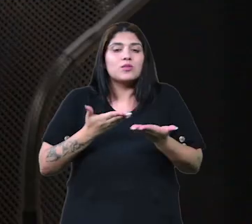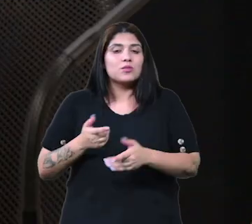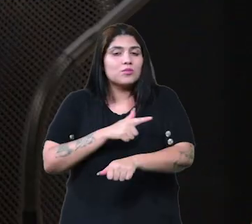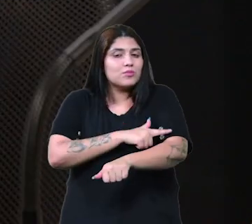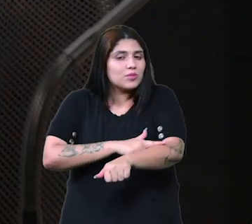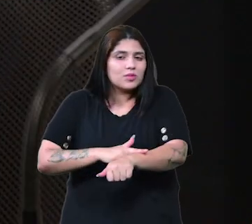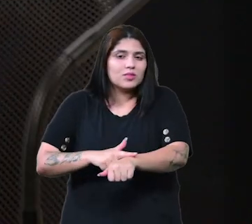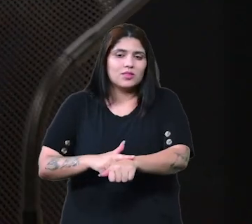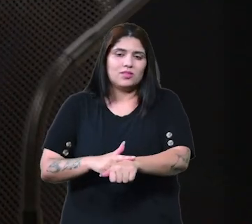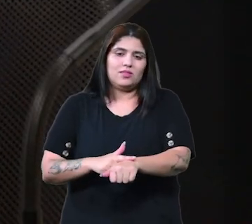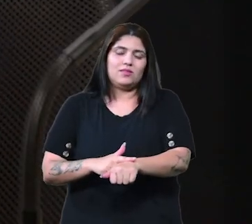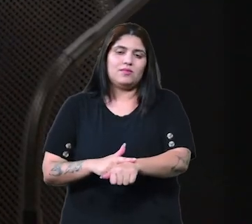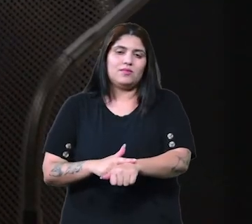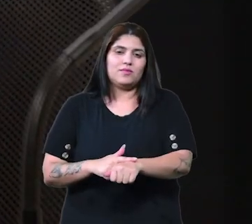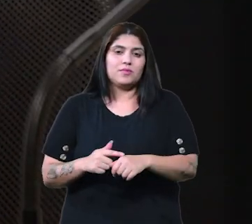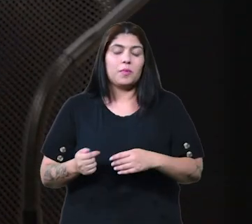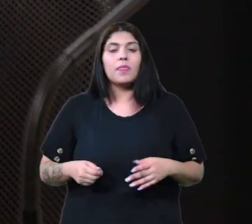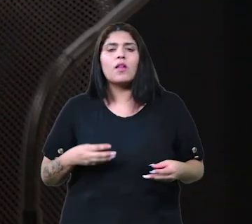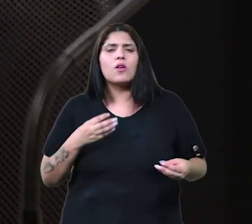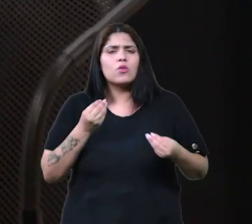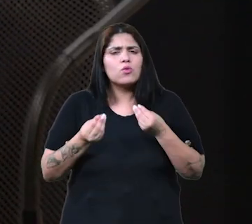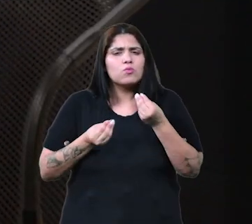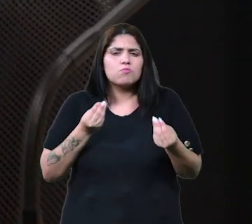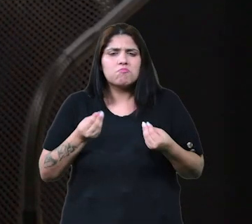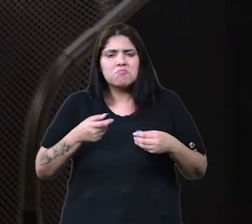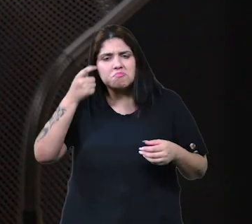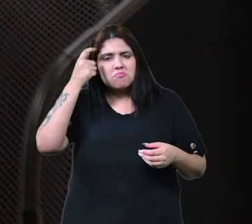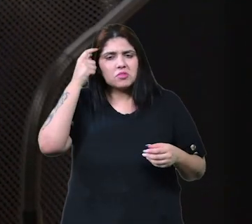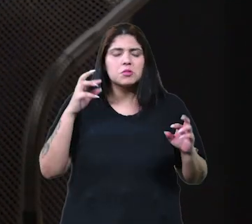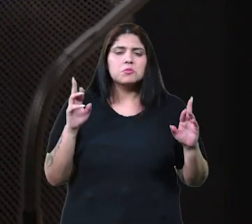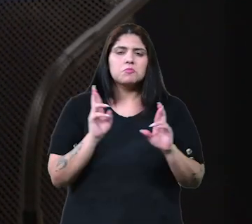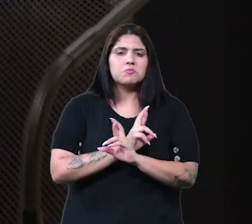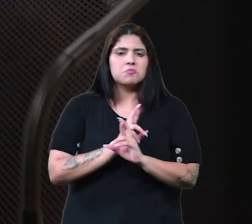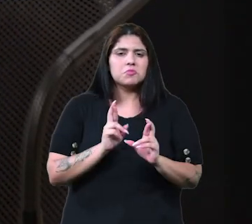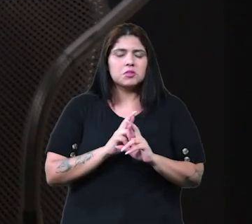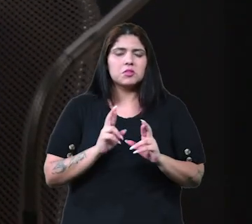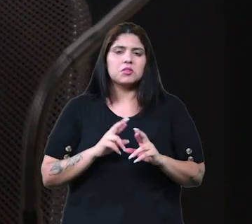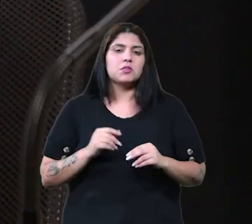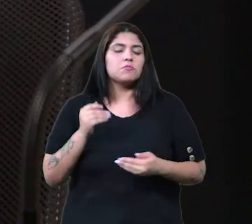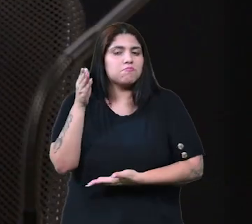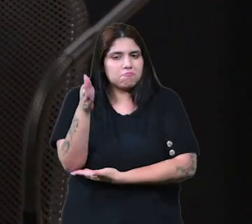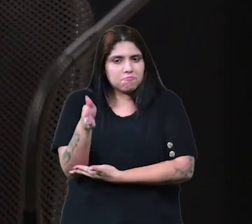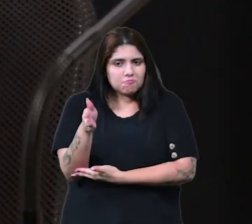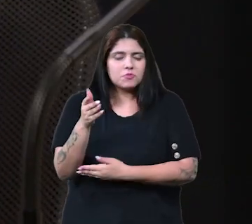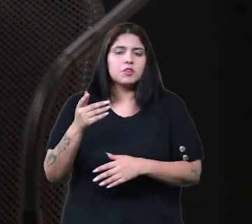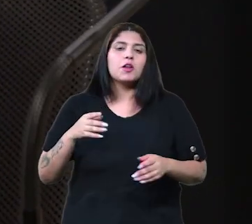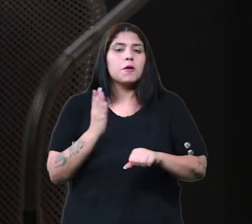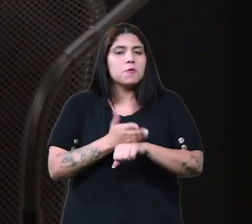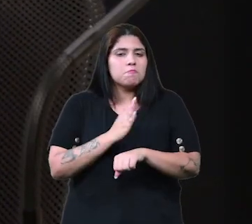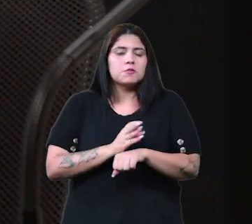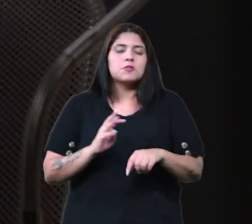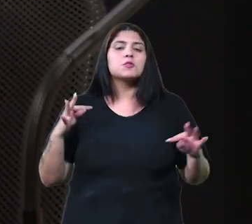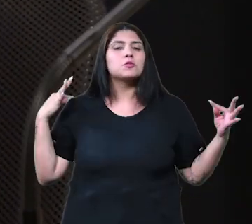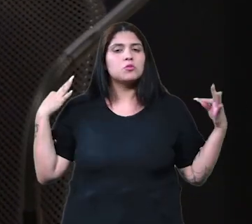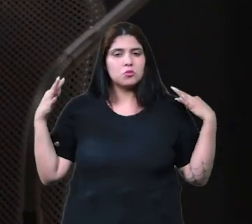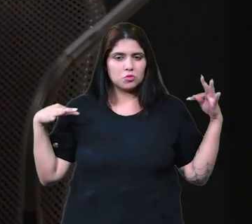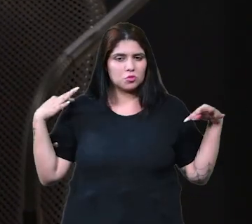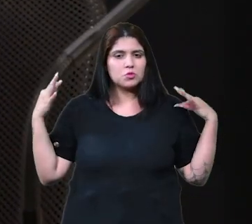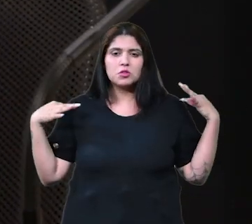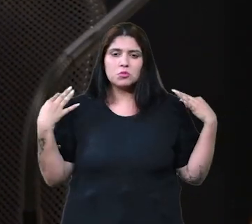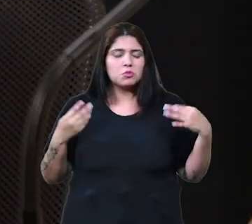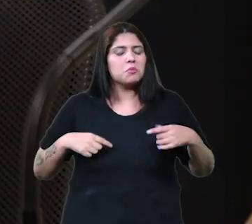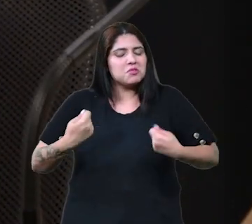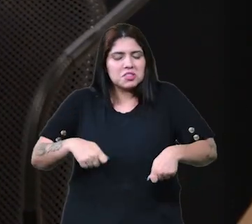associada às organizações hoteleiras e até mesmo à prática do turismo, a hospitalidade deve estar presente em todo